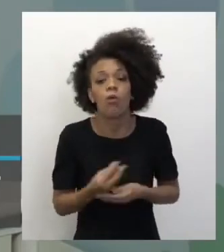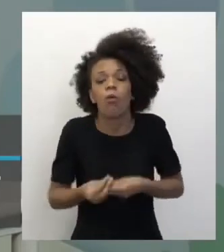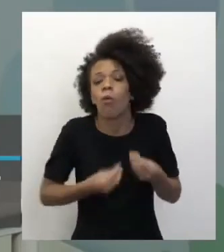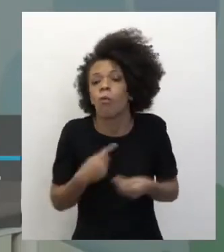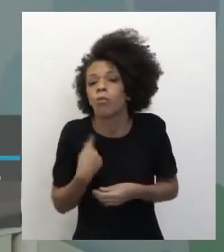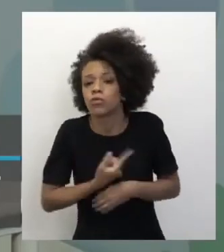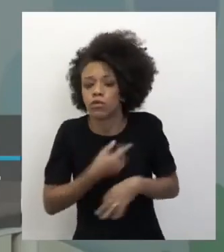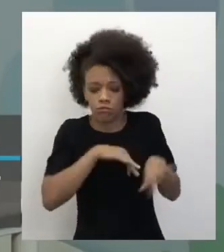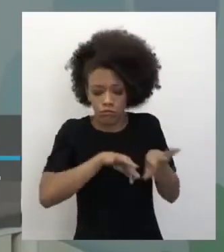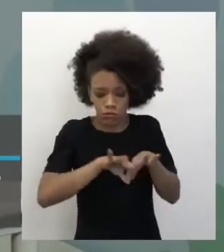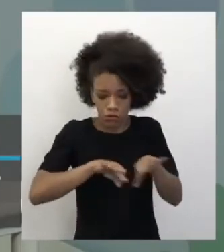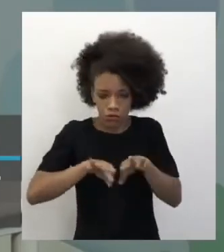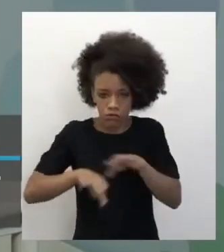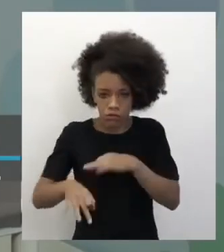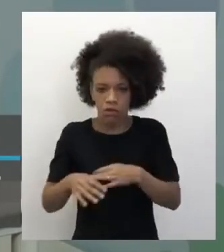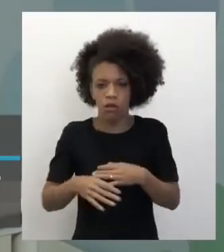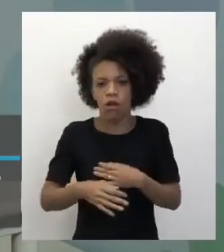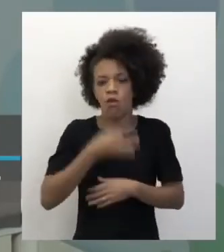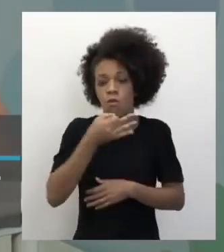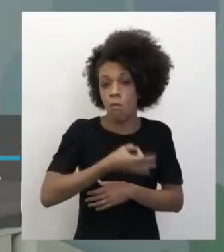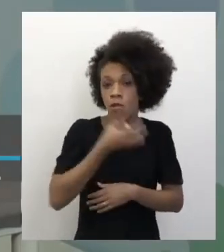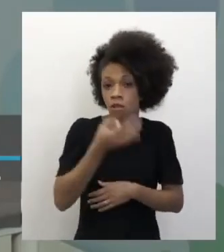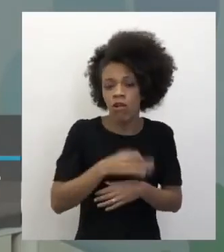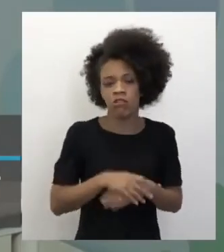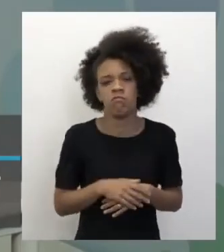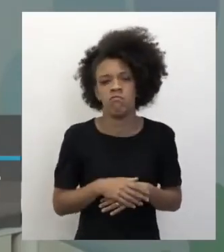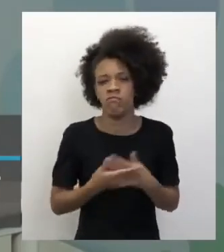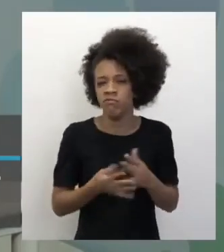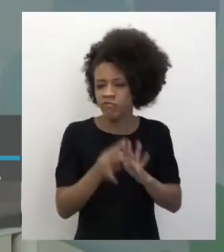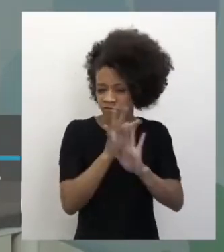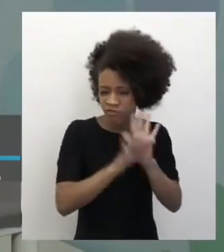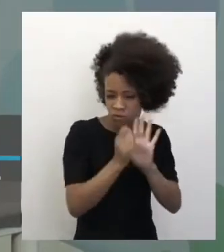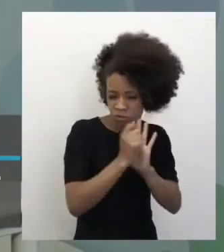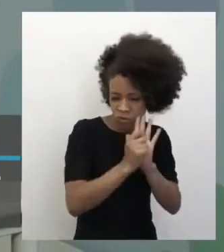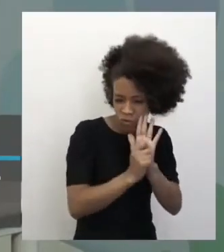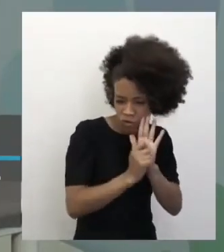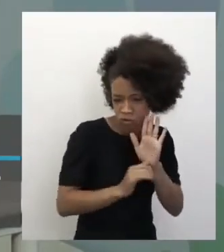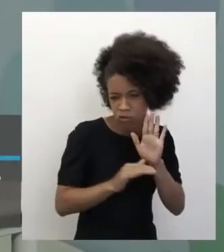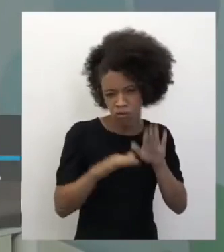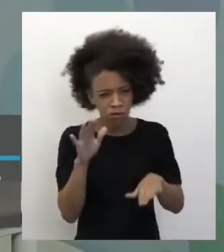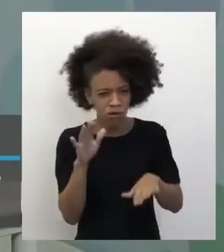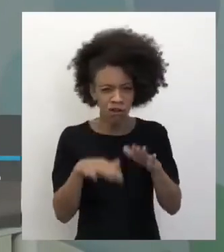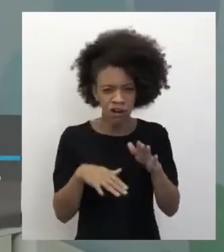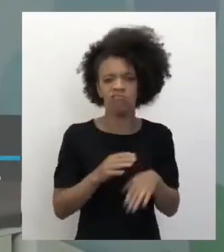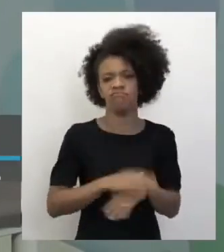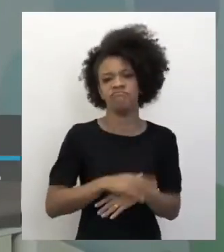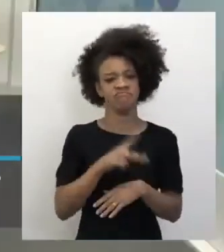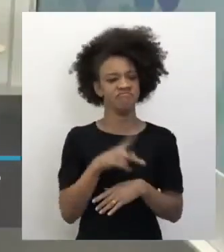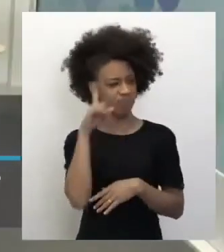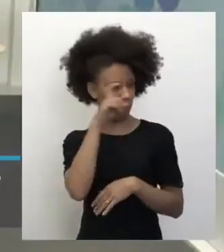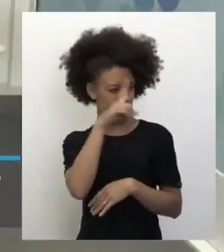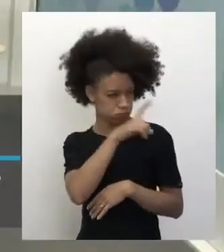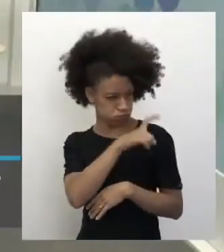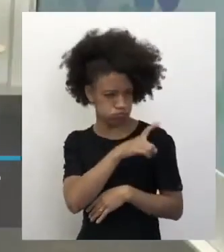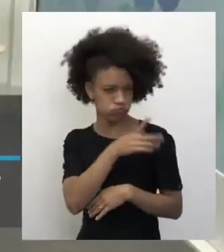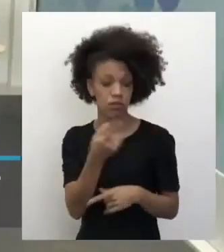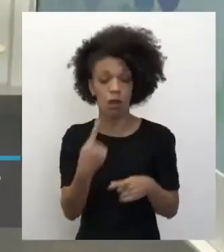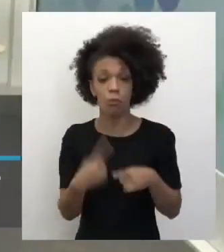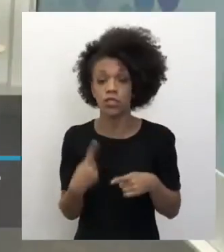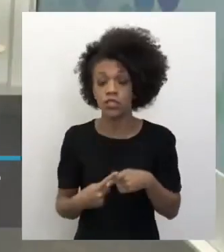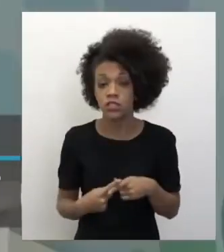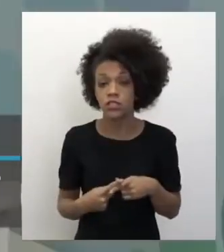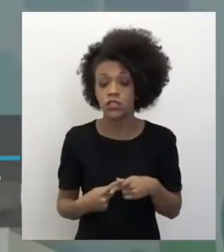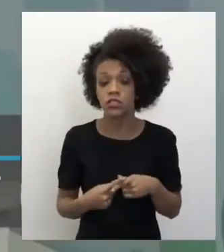gente elabora a nossa argumentação. E aí no texto escrito, às vezes, Andréia, é mais difícil. Por quê?